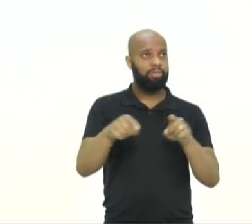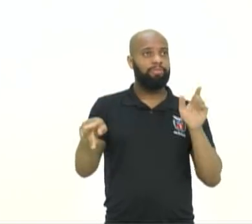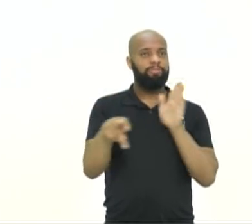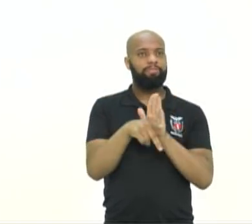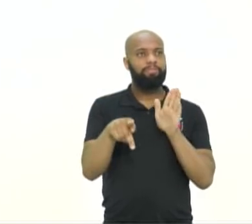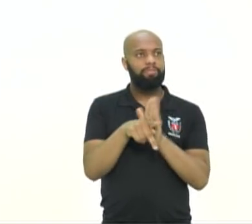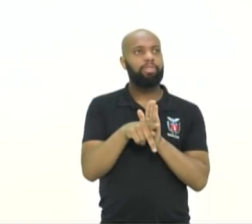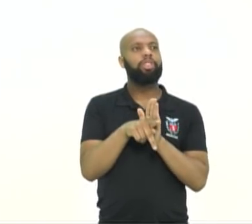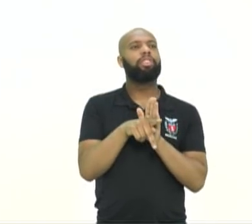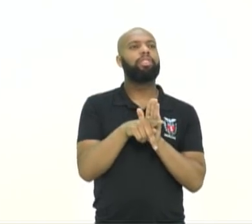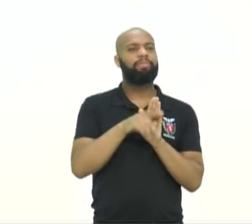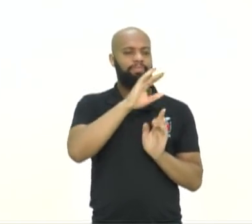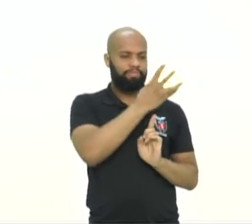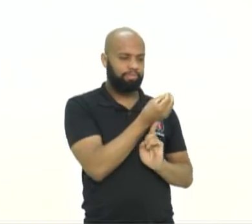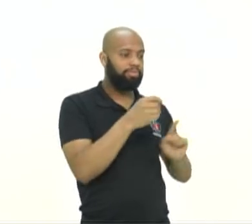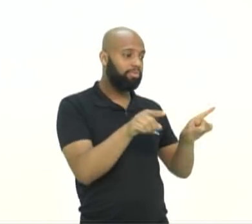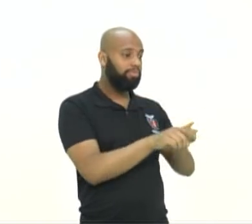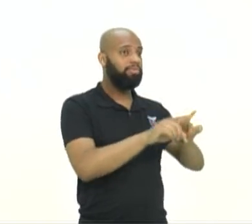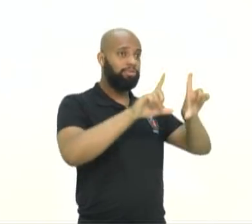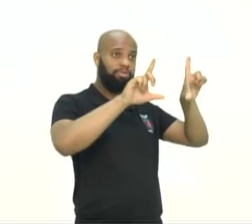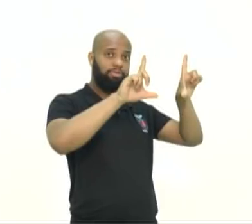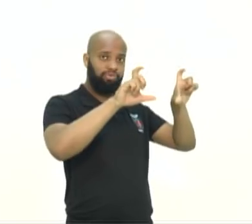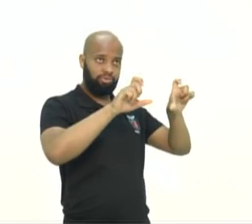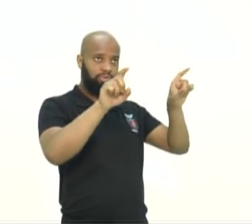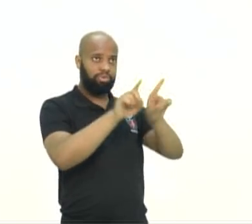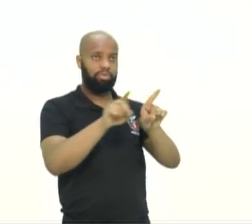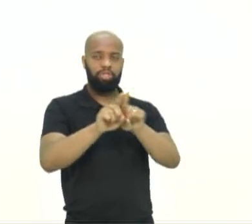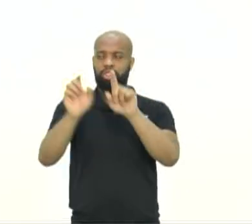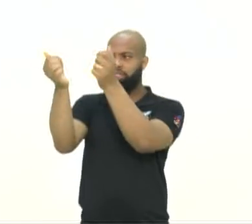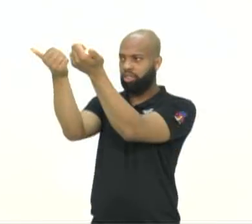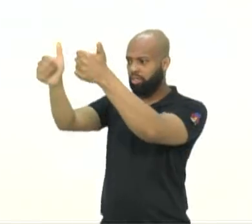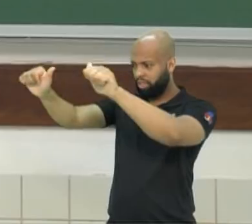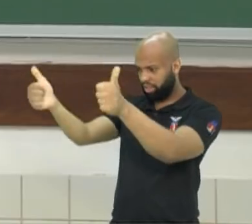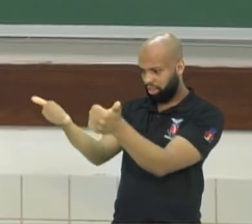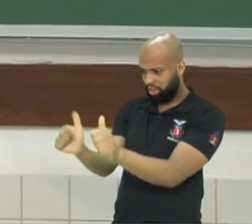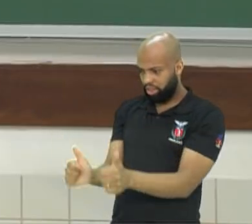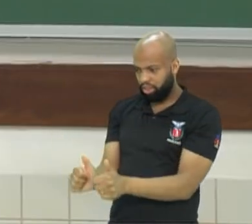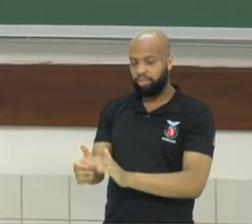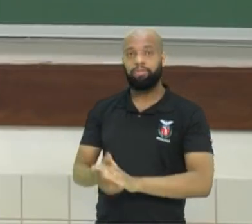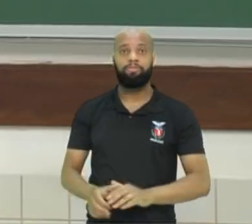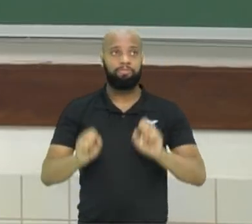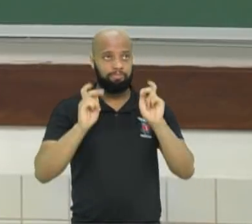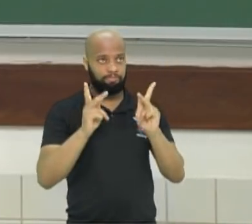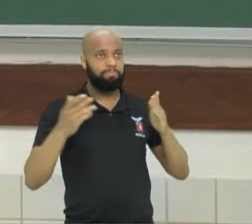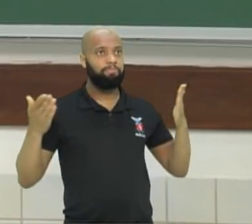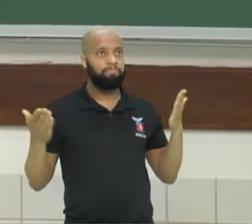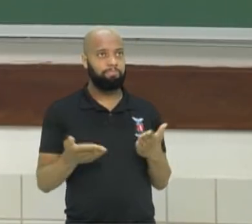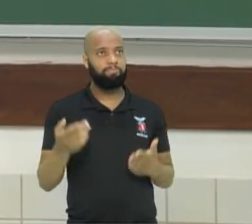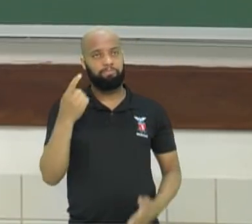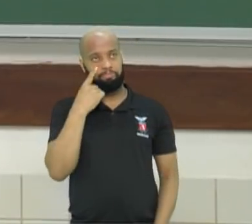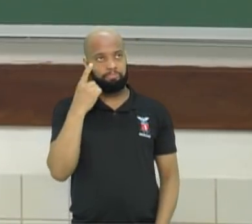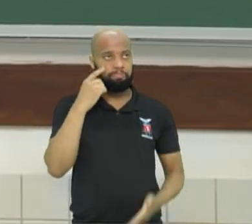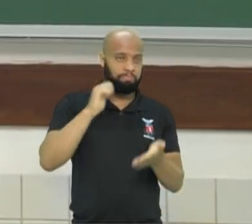a fotografia e, por último, uma escultura, certo? Tranquilinho? Então vamos lá.